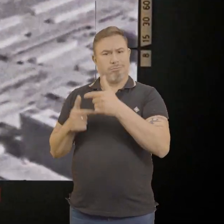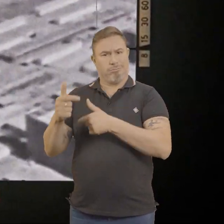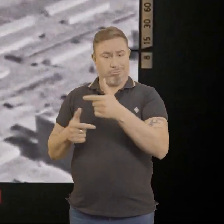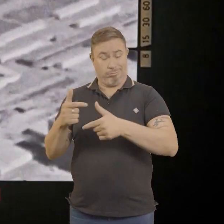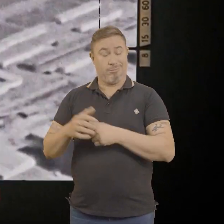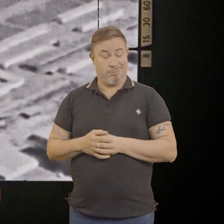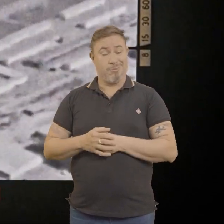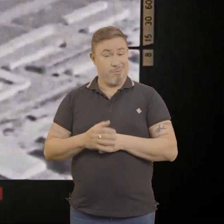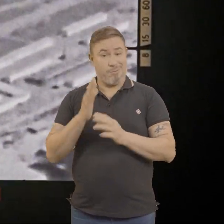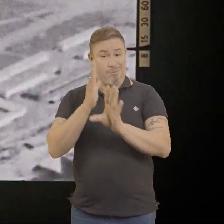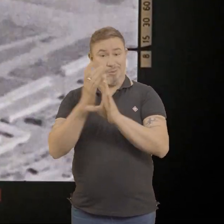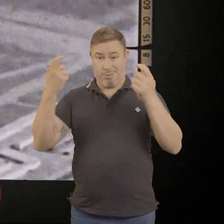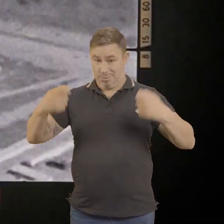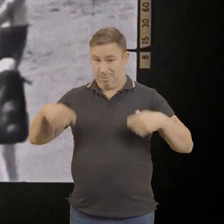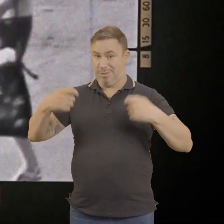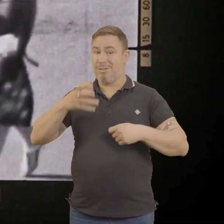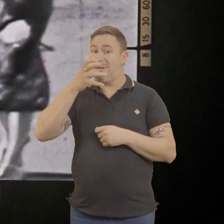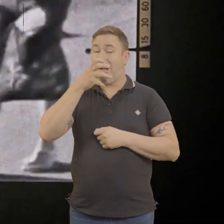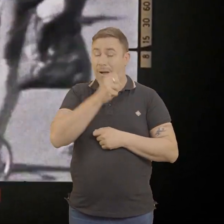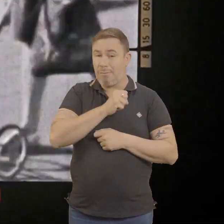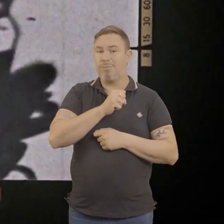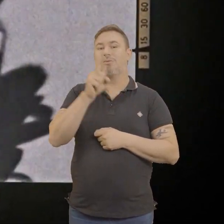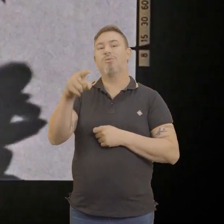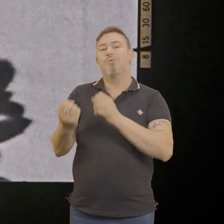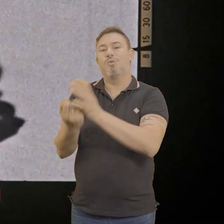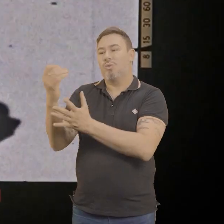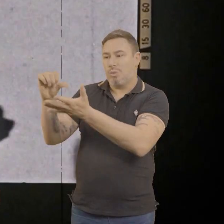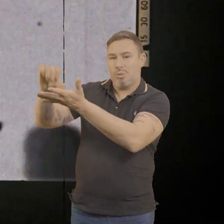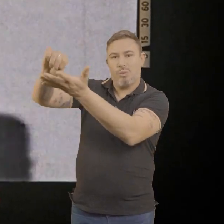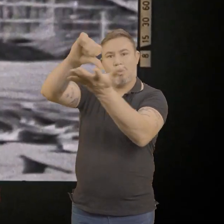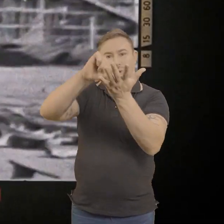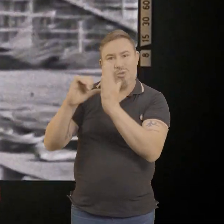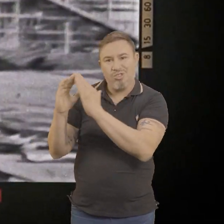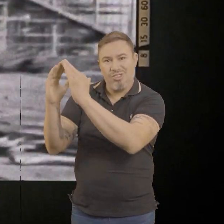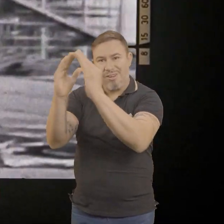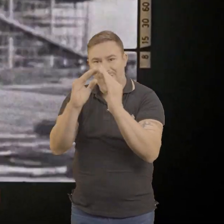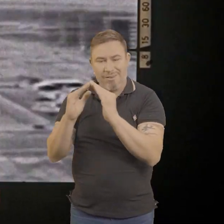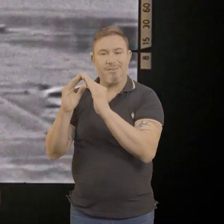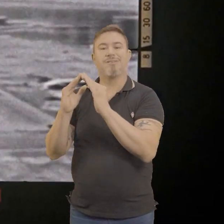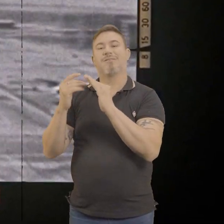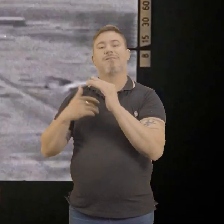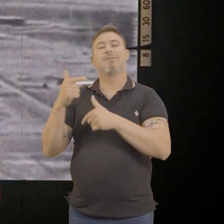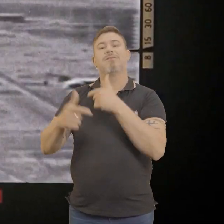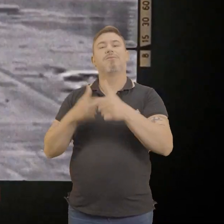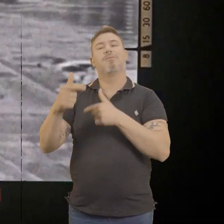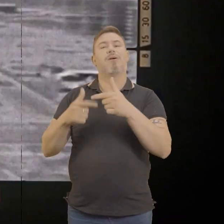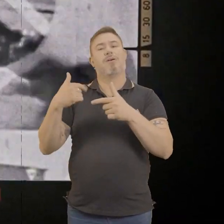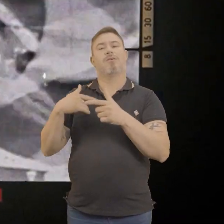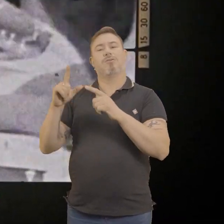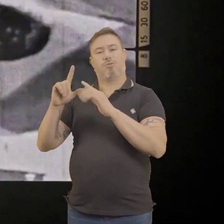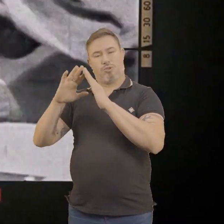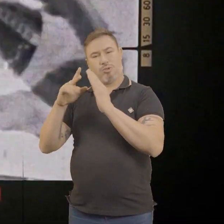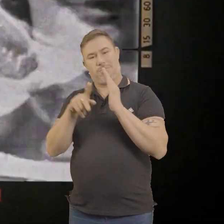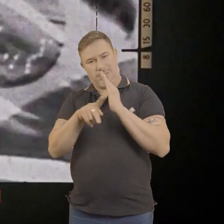para isso, a providência mais imediata é a construção de núcleos residenciais, obras de instituições previdenciárias e